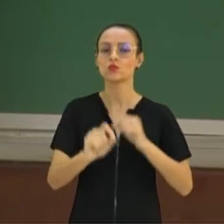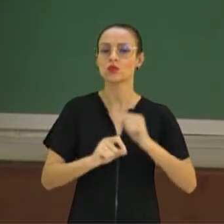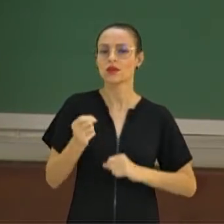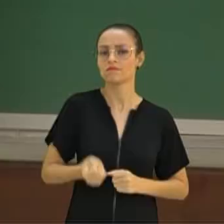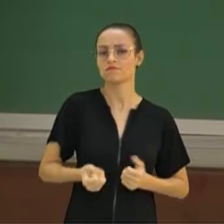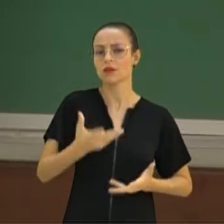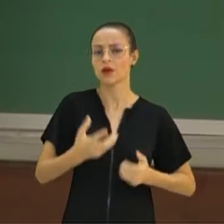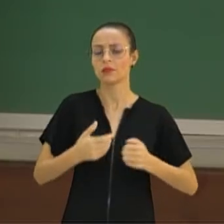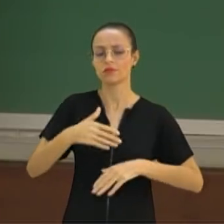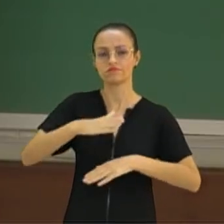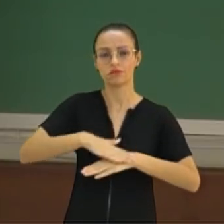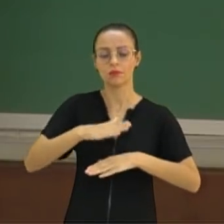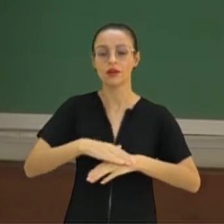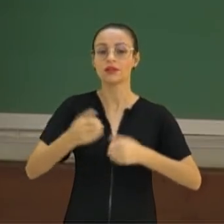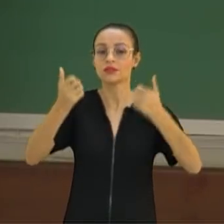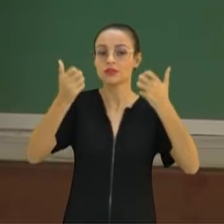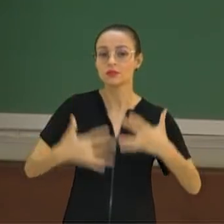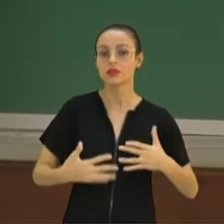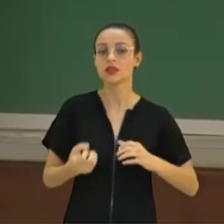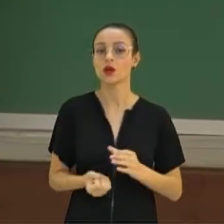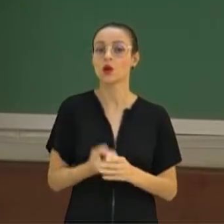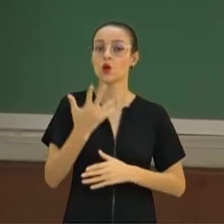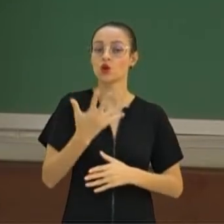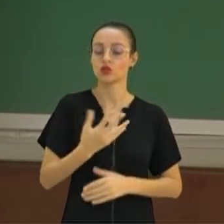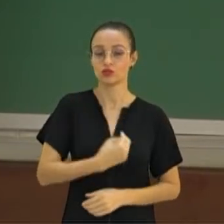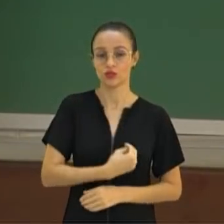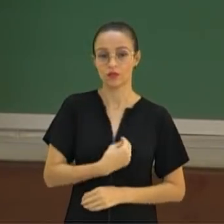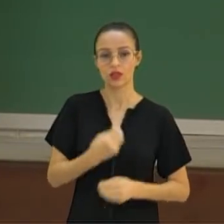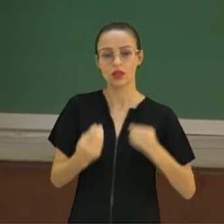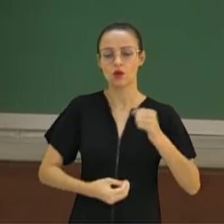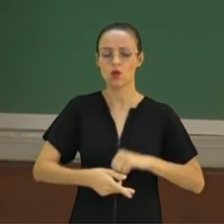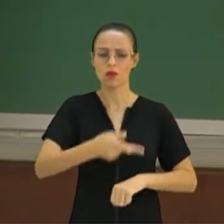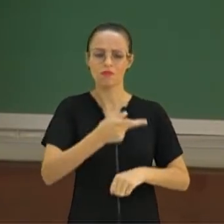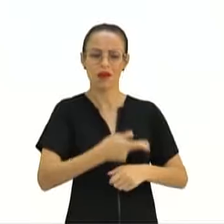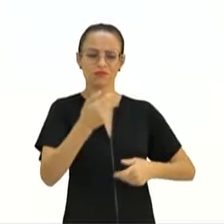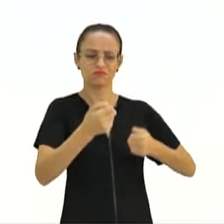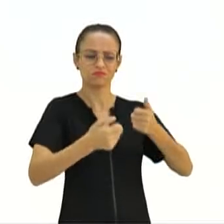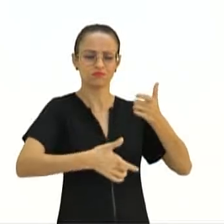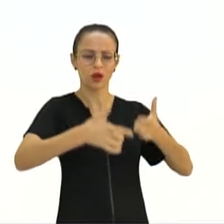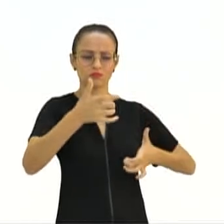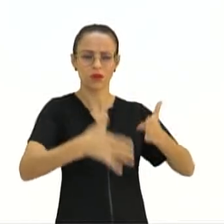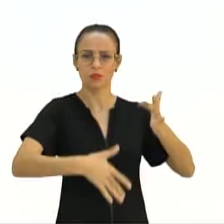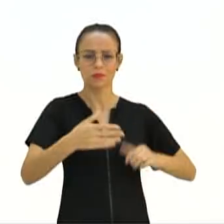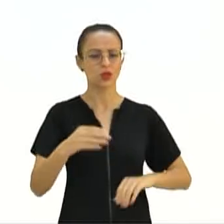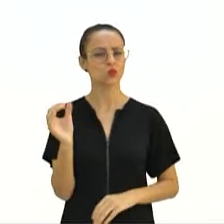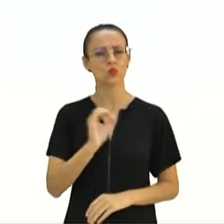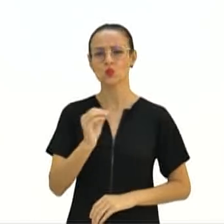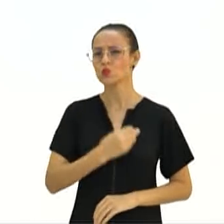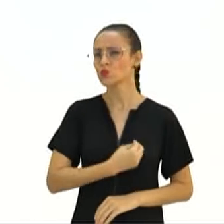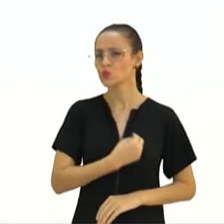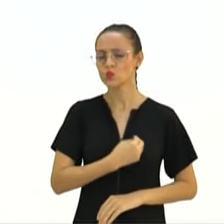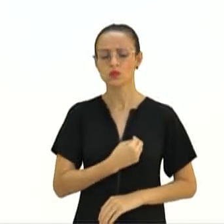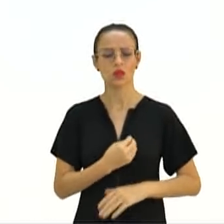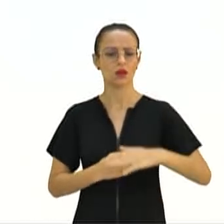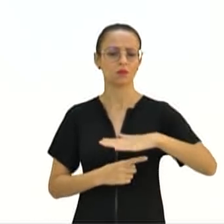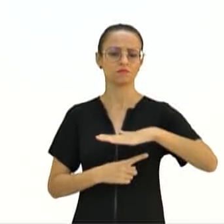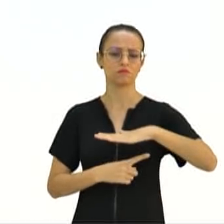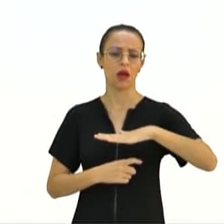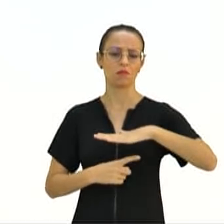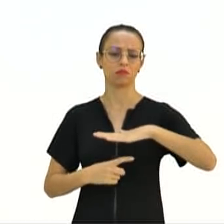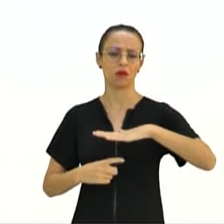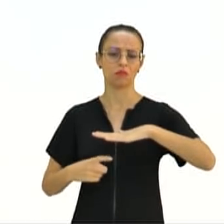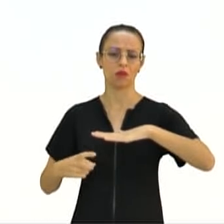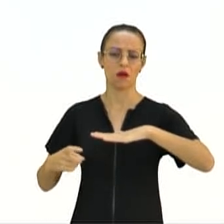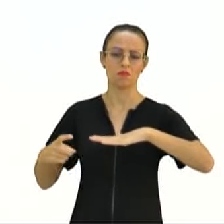espontânea, explica a origem da vida a partir da matéria bruta, ou seja, de uma matéria sem vida. Uma matéria sem vida originava